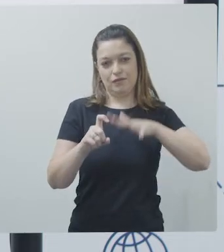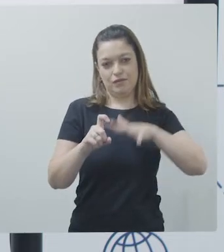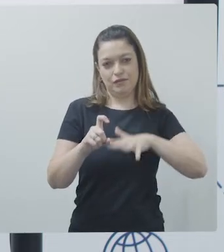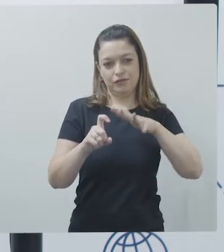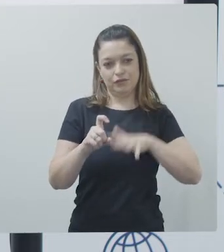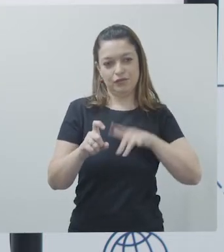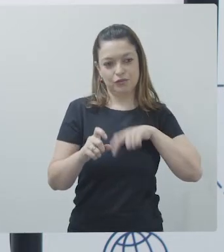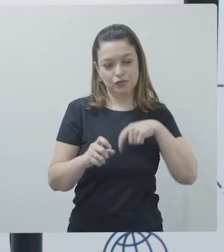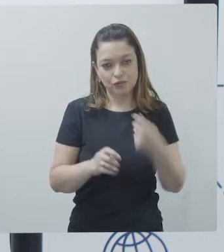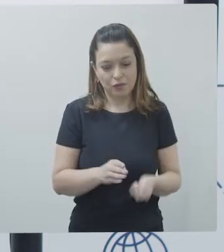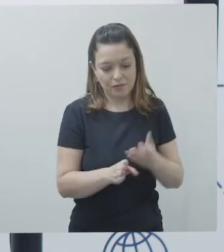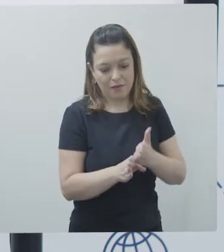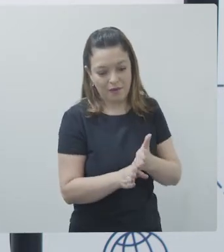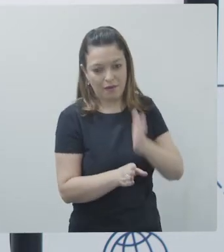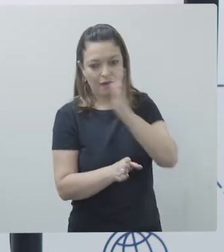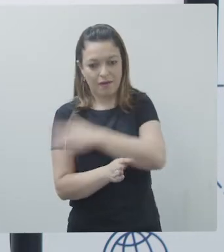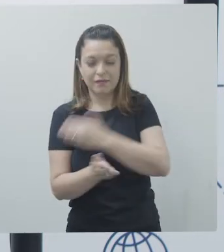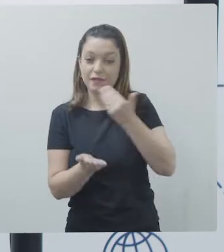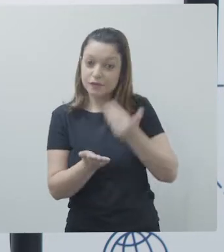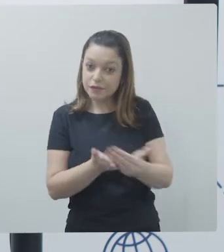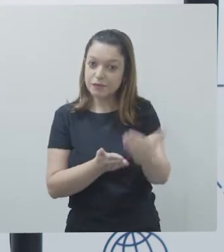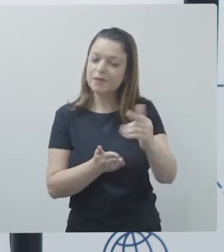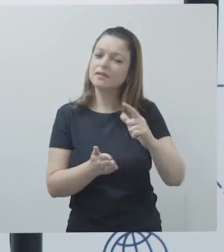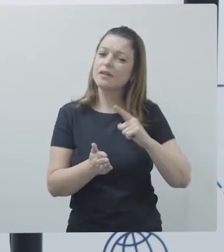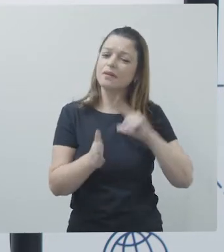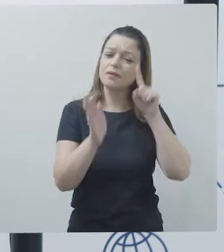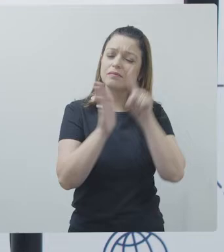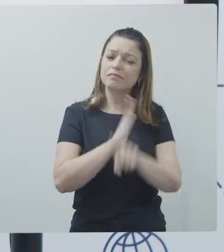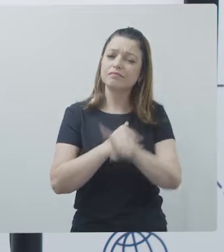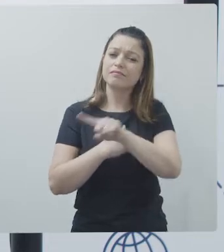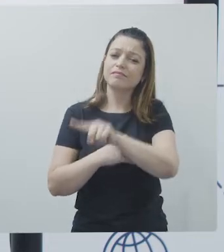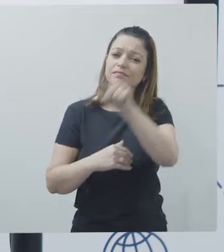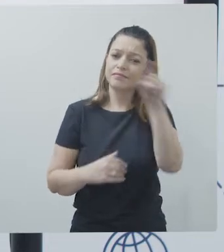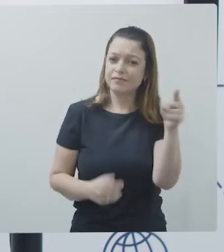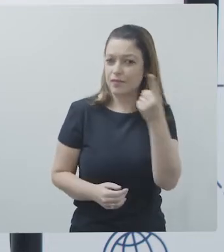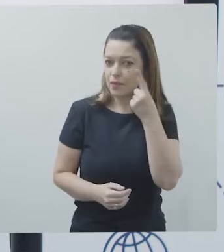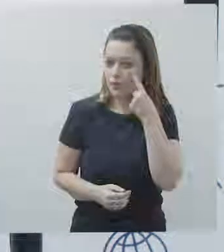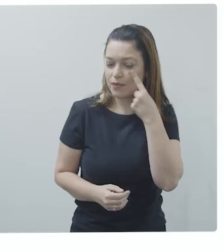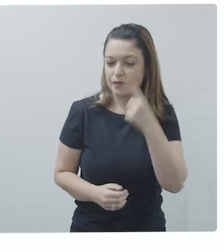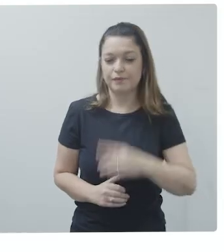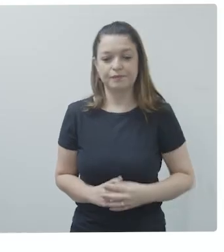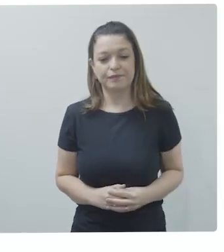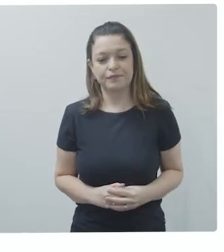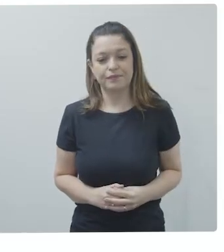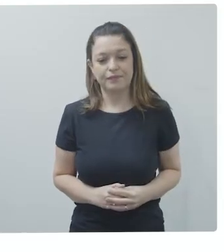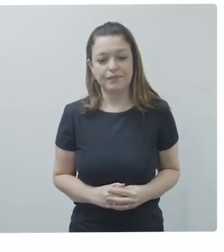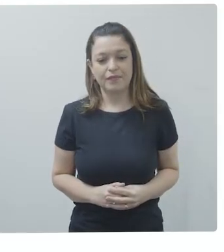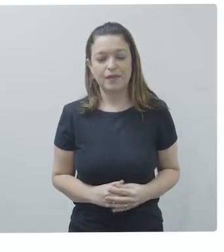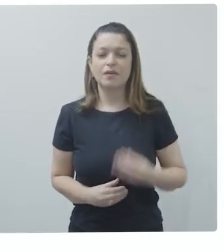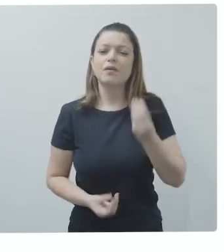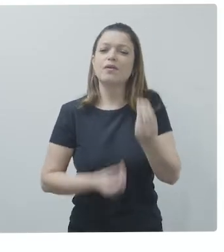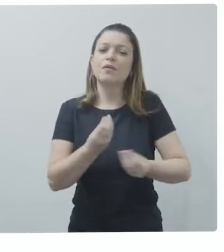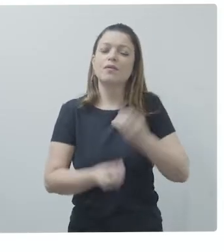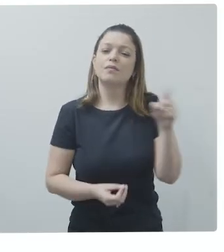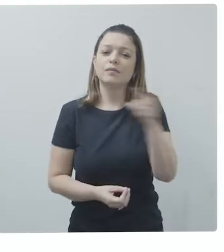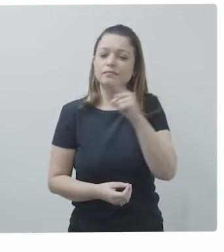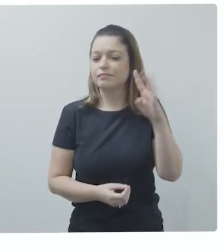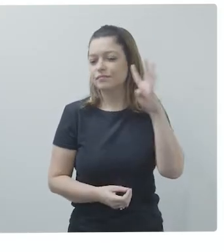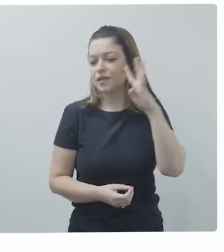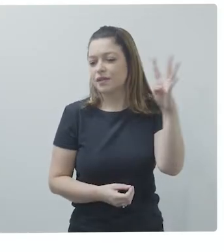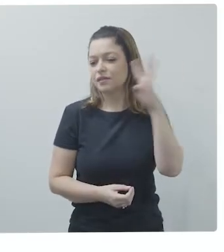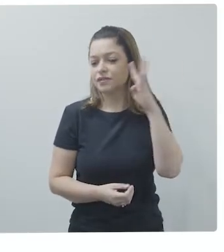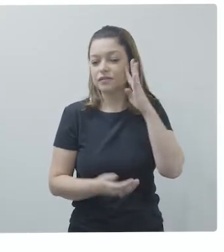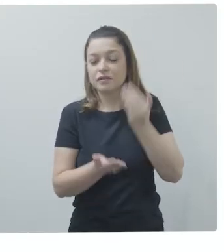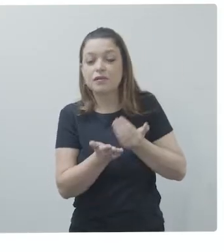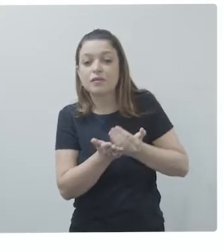do princípio. E agora eu já tenho uma pergunta para você. Olha só. Como você imagina que seria o princípio de